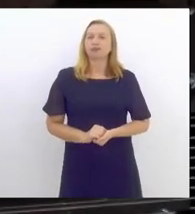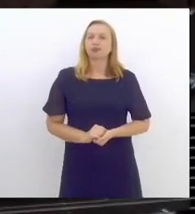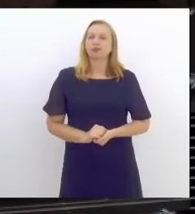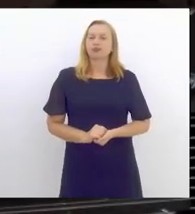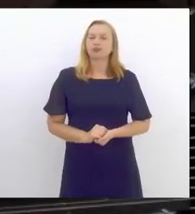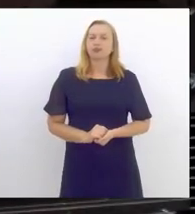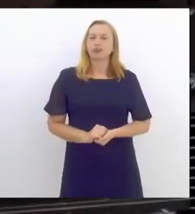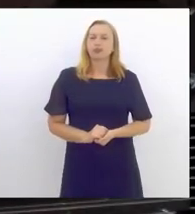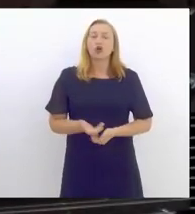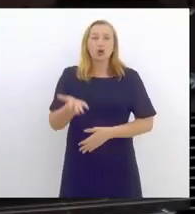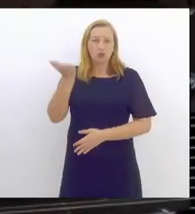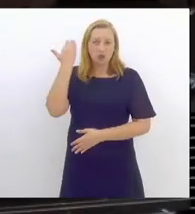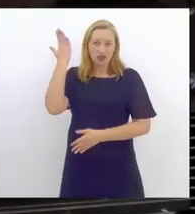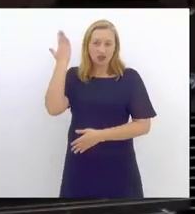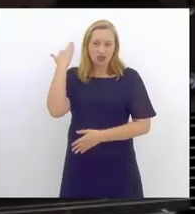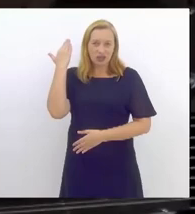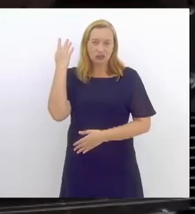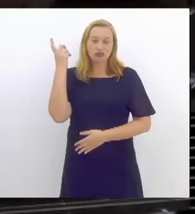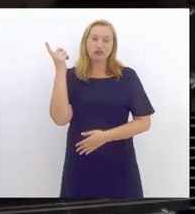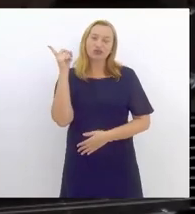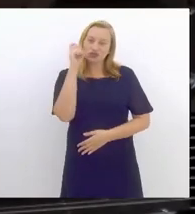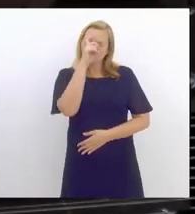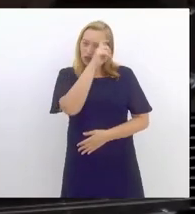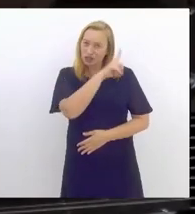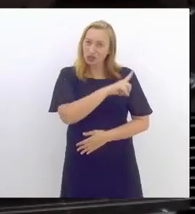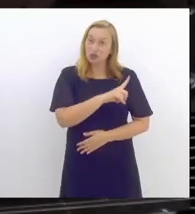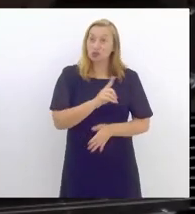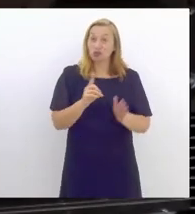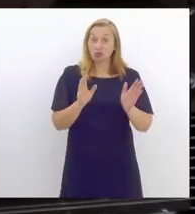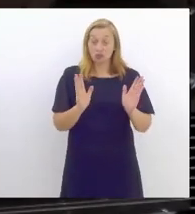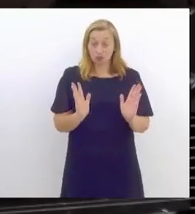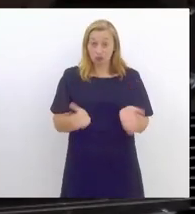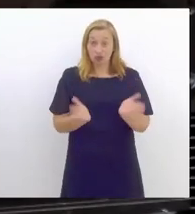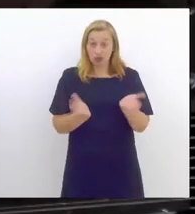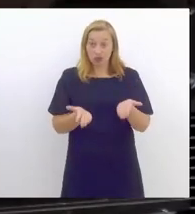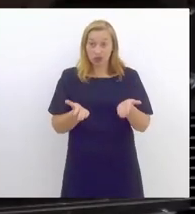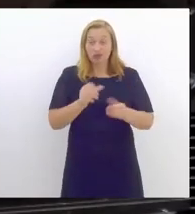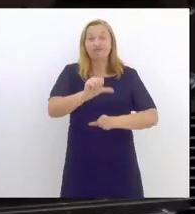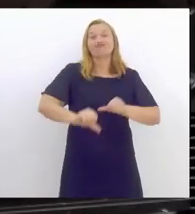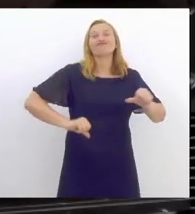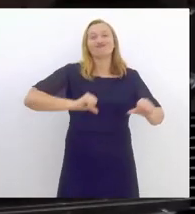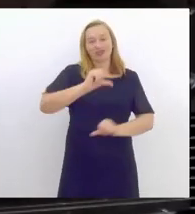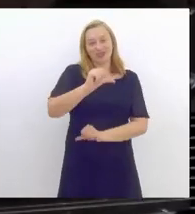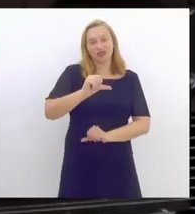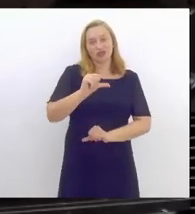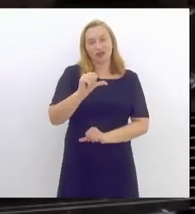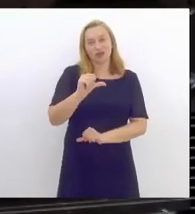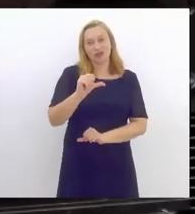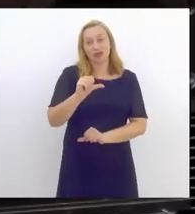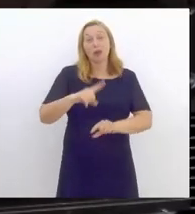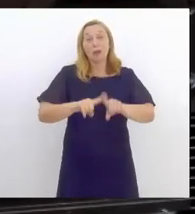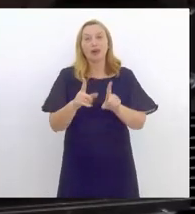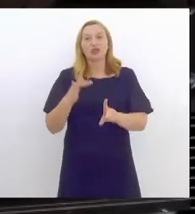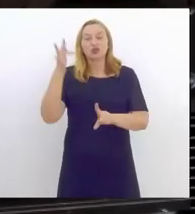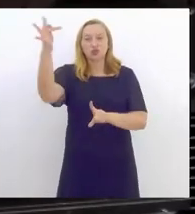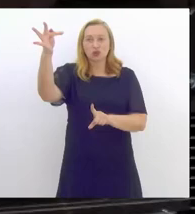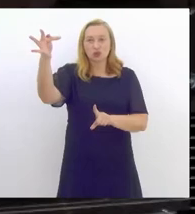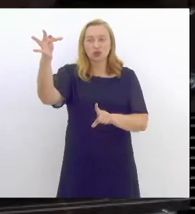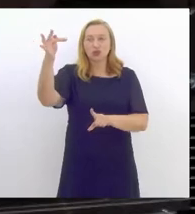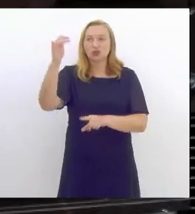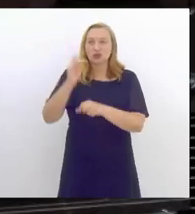O passado foi de colapso. O presente é de transformação, mas o futuro será de